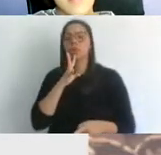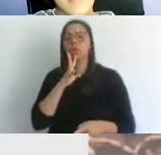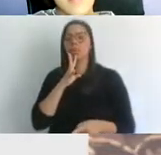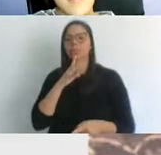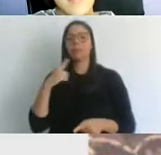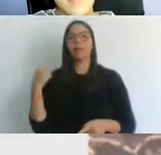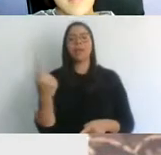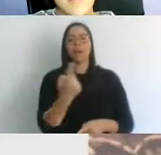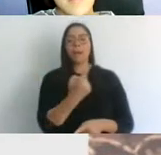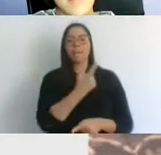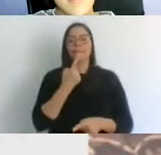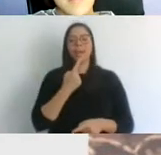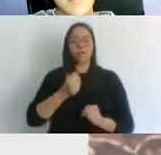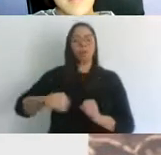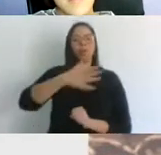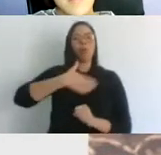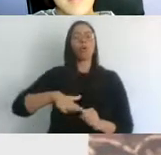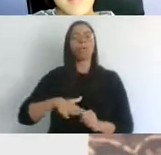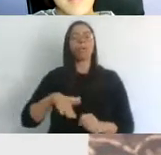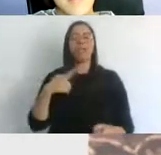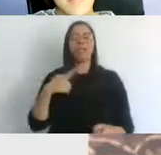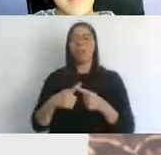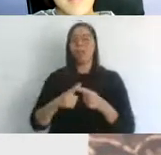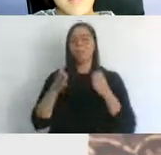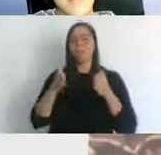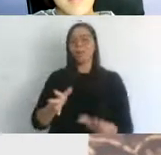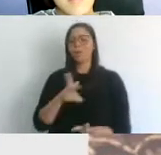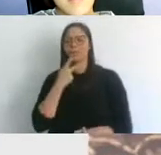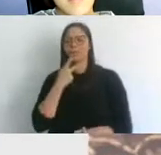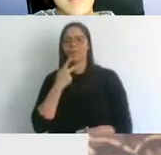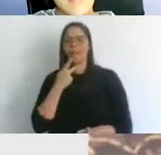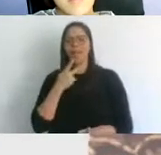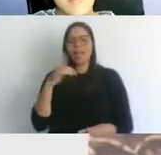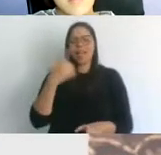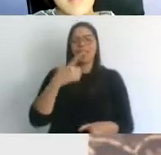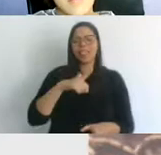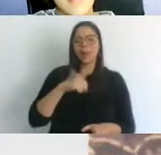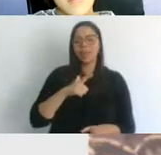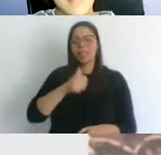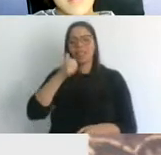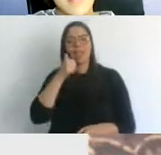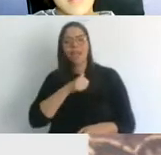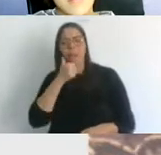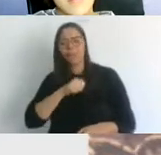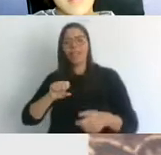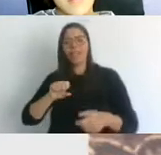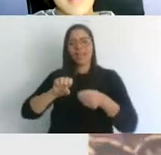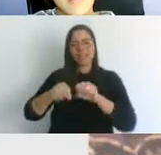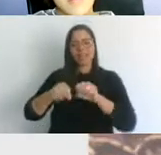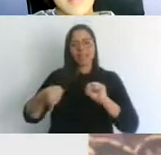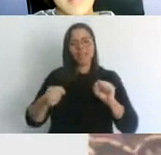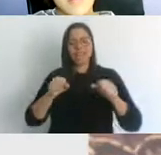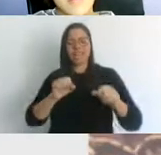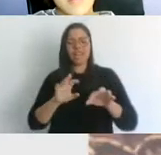para uma grande comunidade porque ainda hoje a gente fala de não ter mulheres na engenharia tá querendo a gente fala de não ter mulheres na